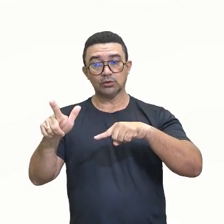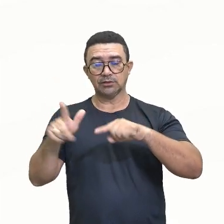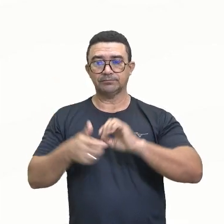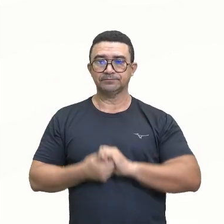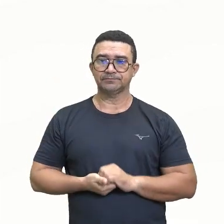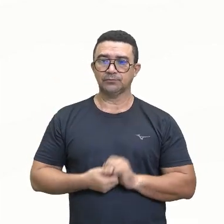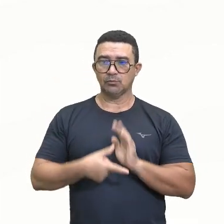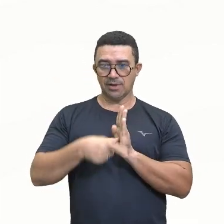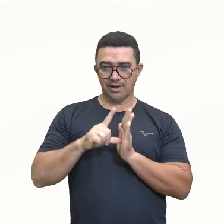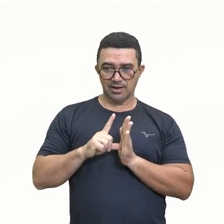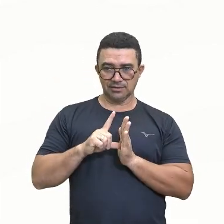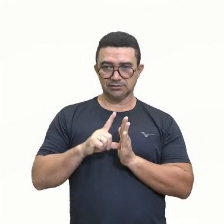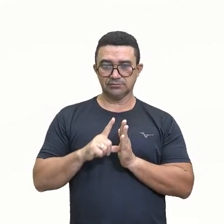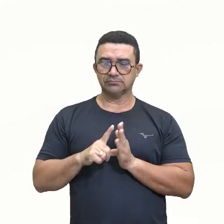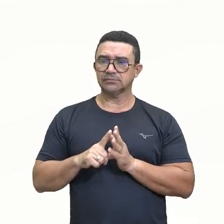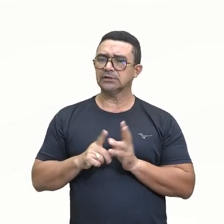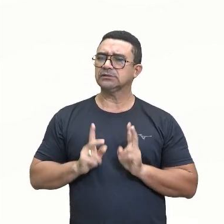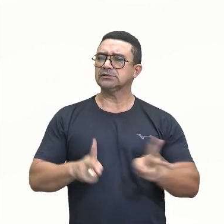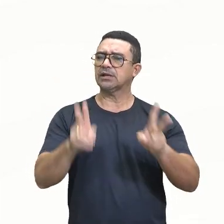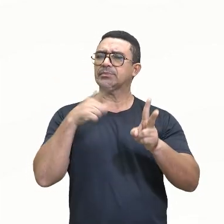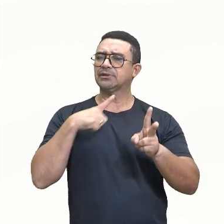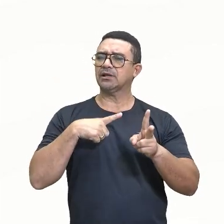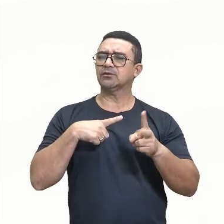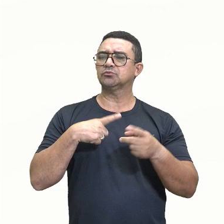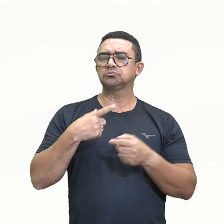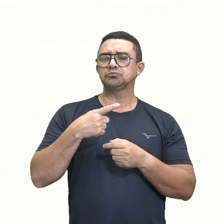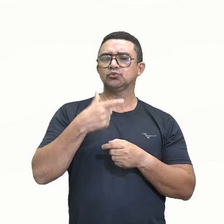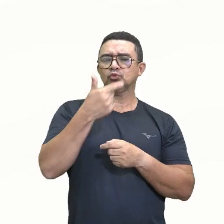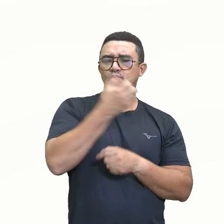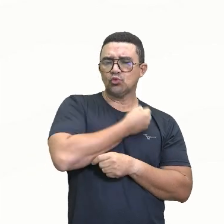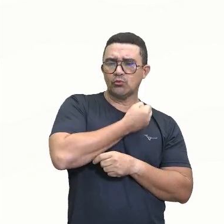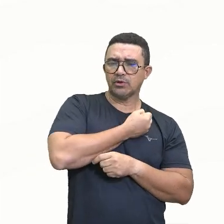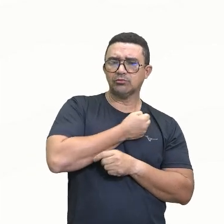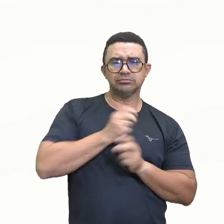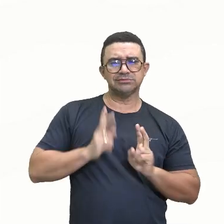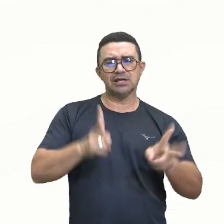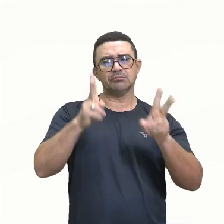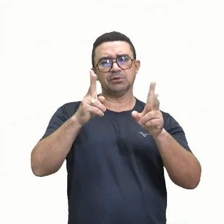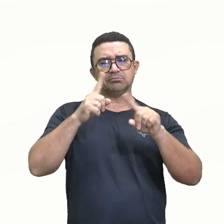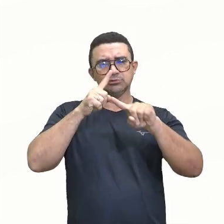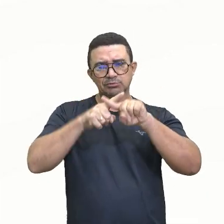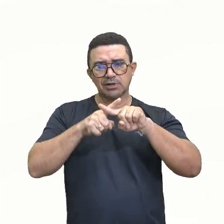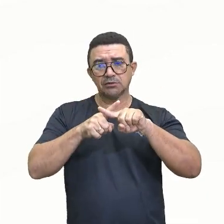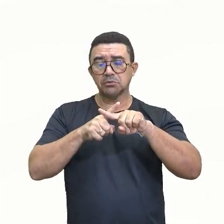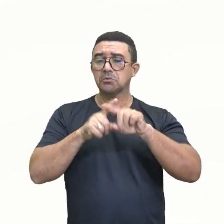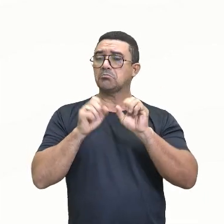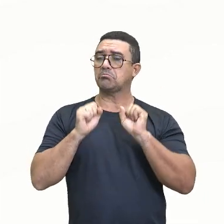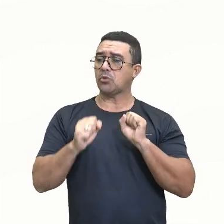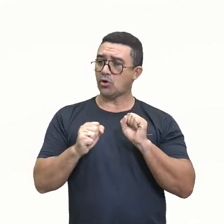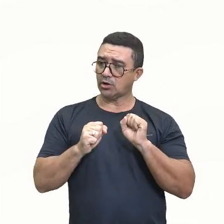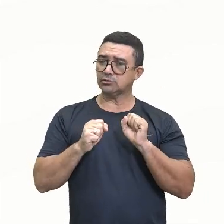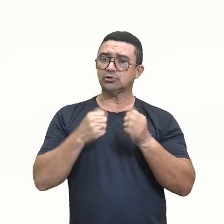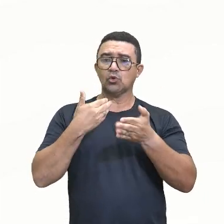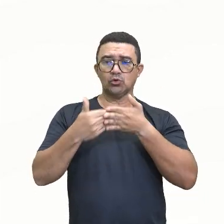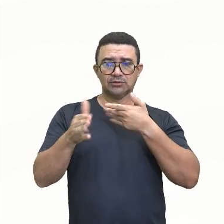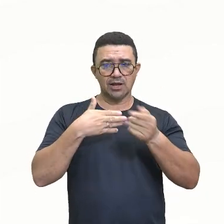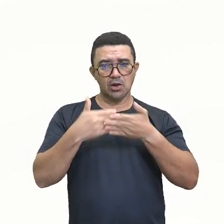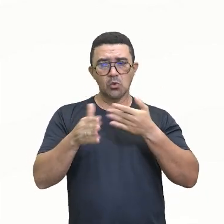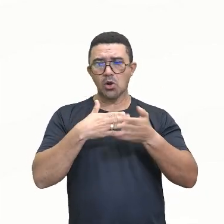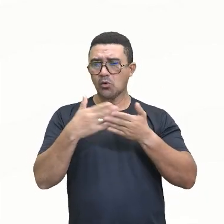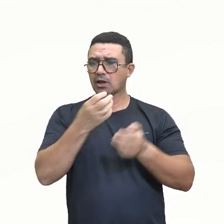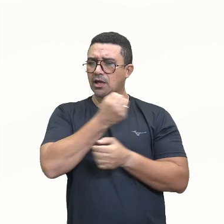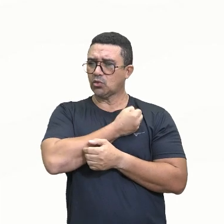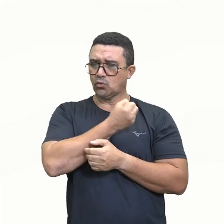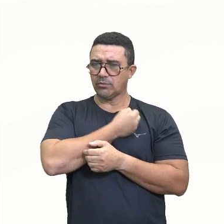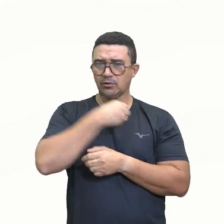eu tenho sempre o mesmo número sendo multiplicado, eu posso encontrar qualquer termo dessa PG. Então,